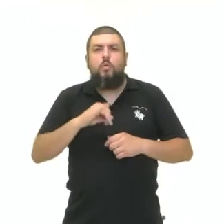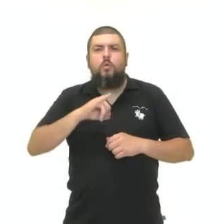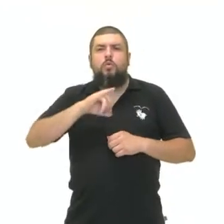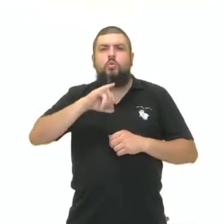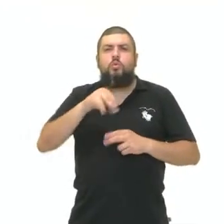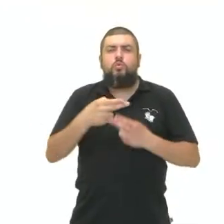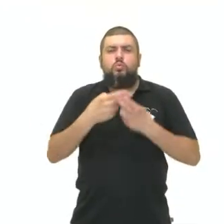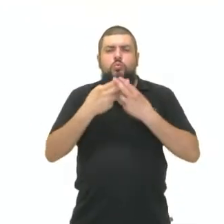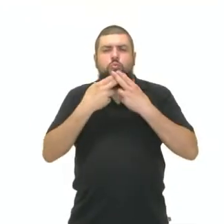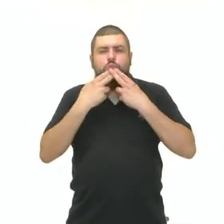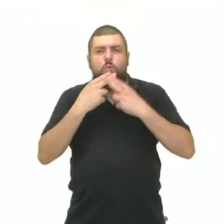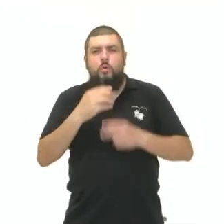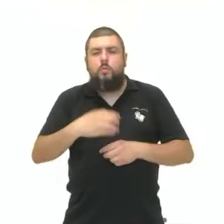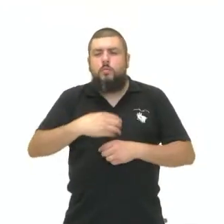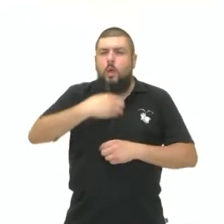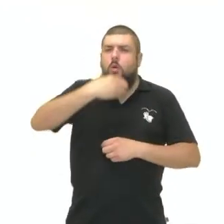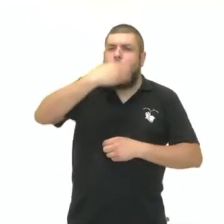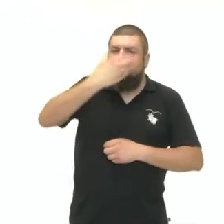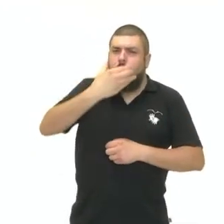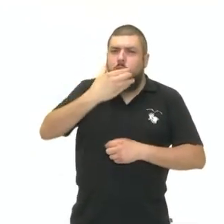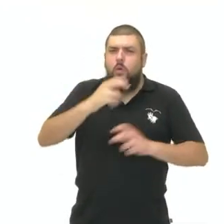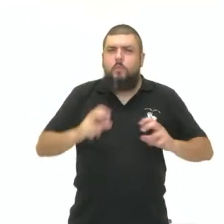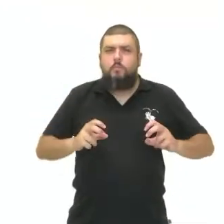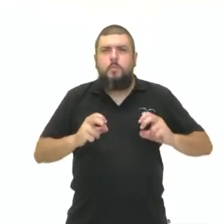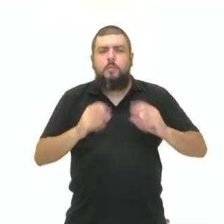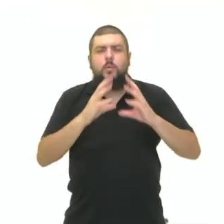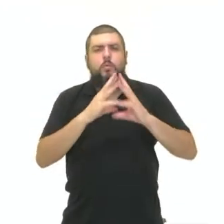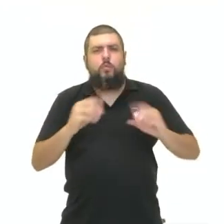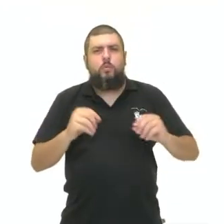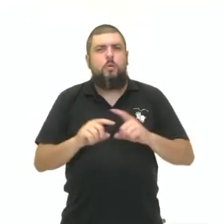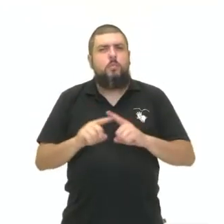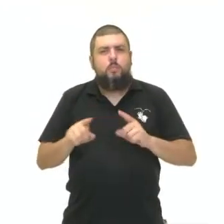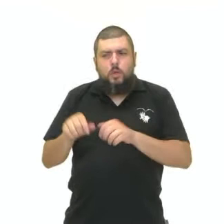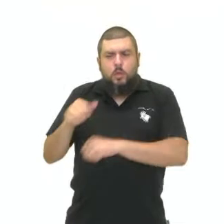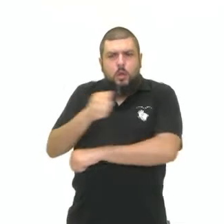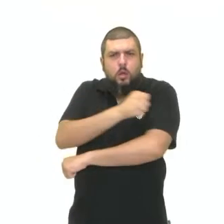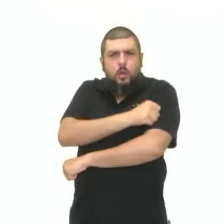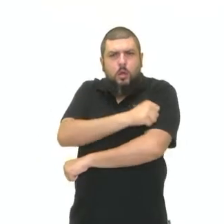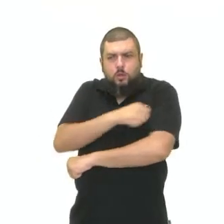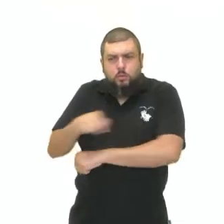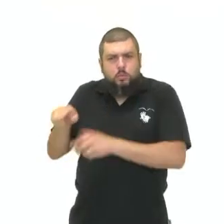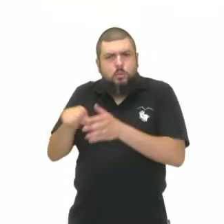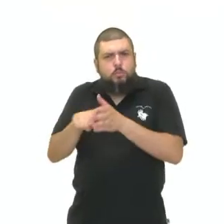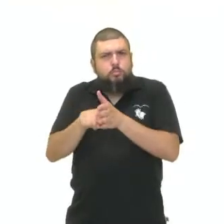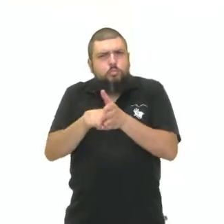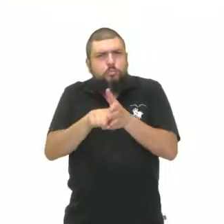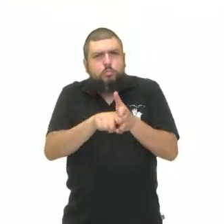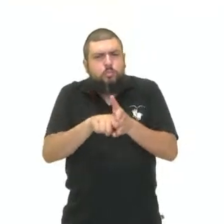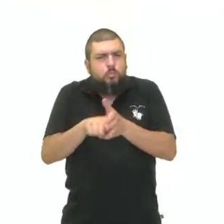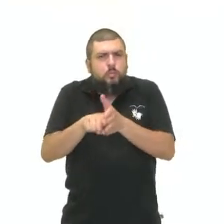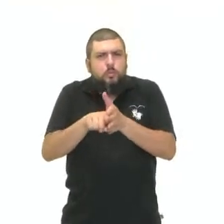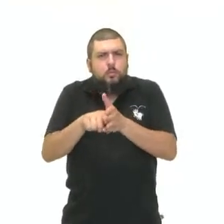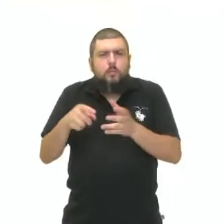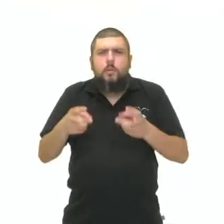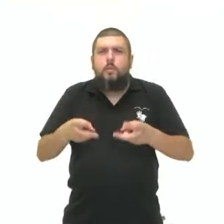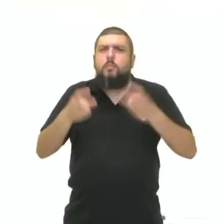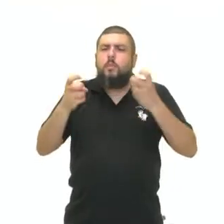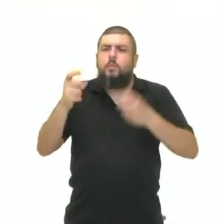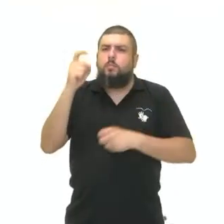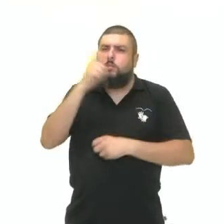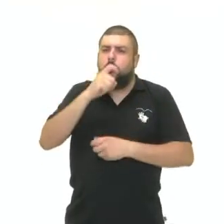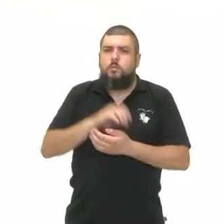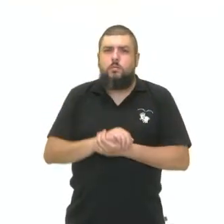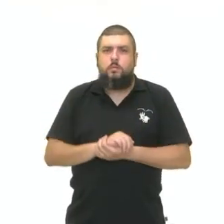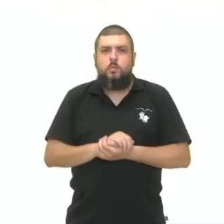não tinha fontes seguras para garantir a afirmação do título. A de uma mãe que teria aplicado botox